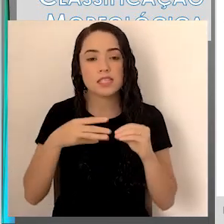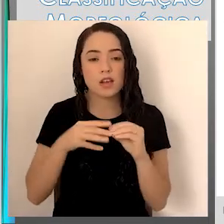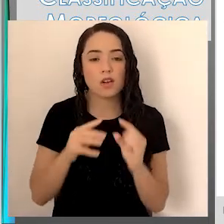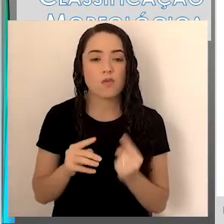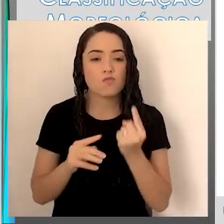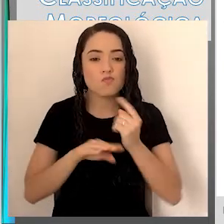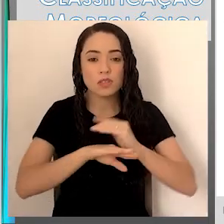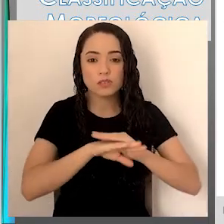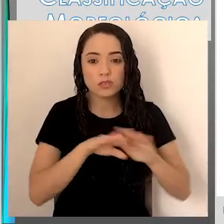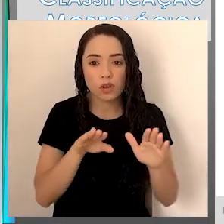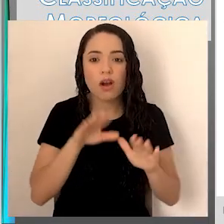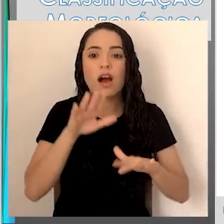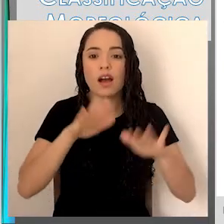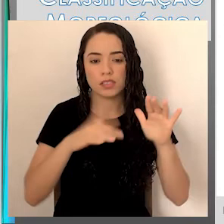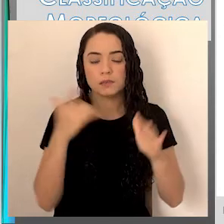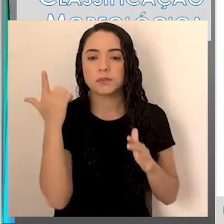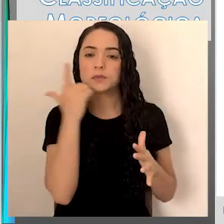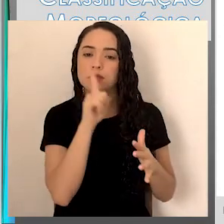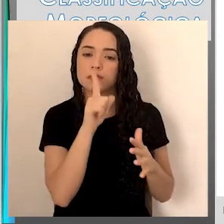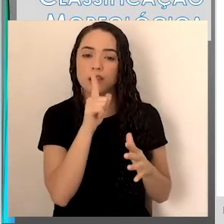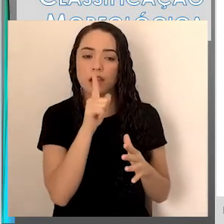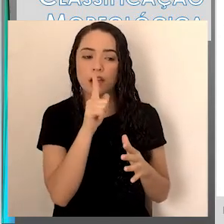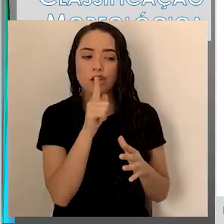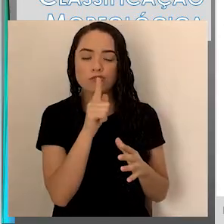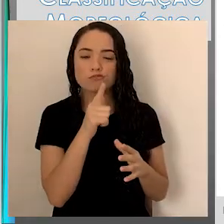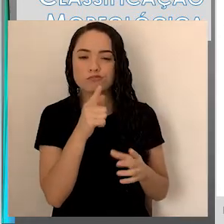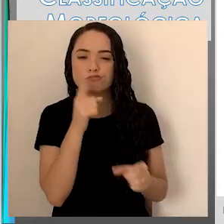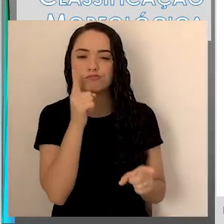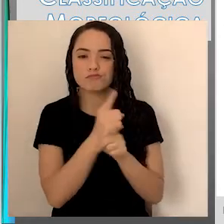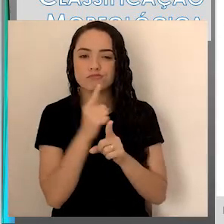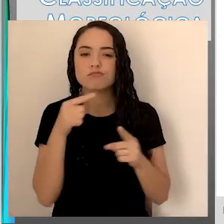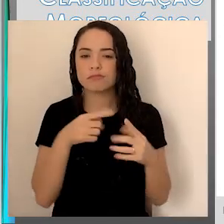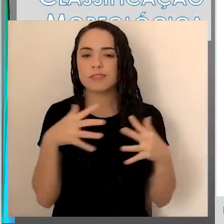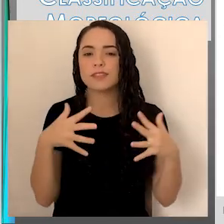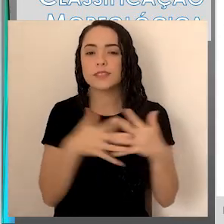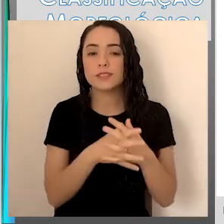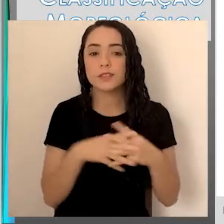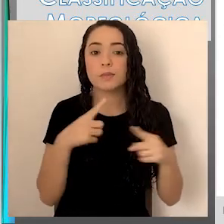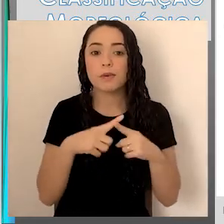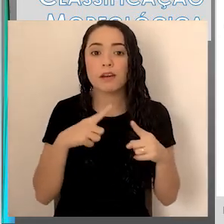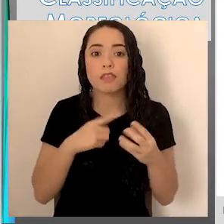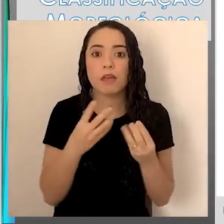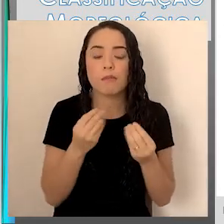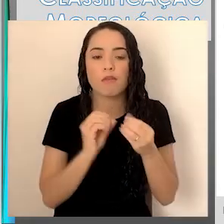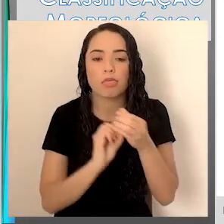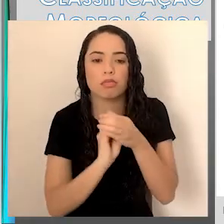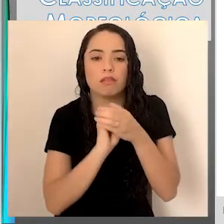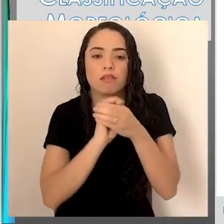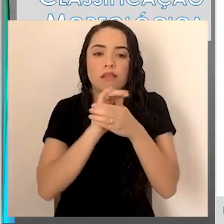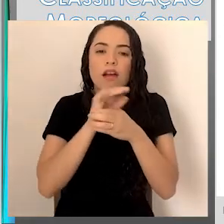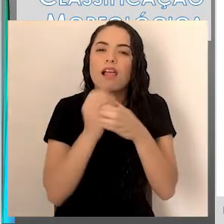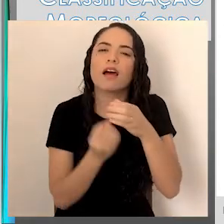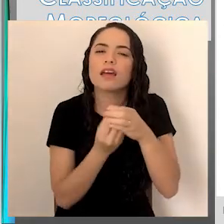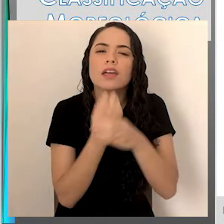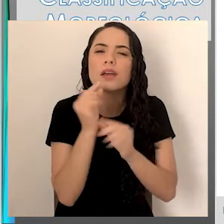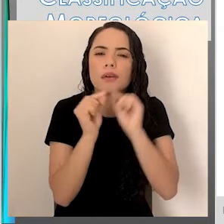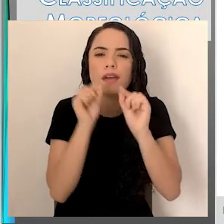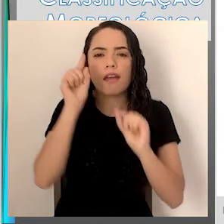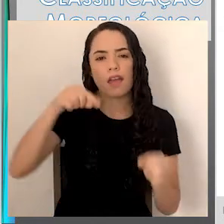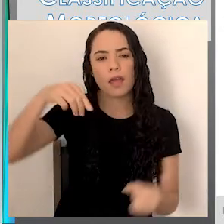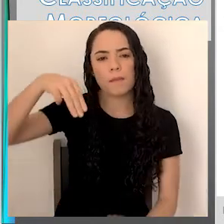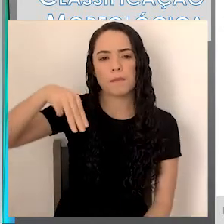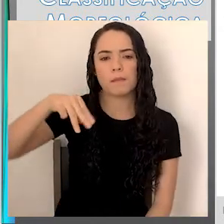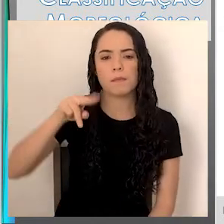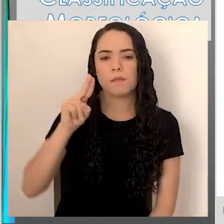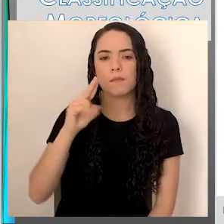ou caliciforme é considerada um tecido devido à sua alta especialização. Estas células são produtoras de mucina, que é